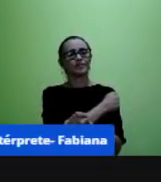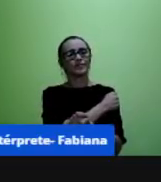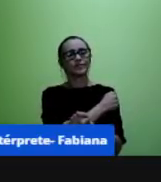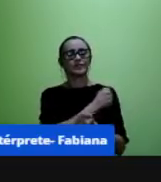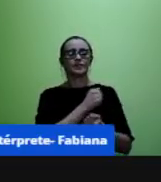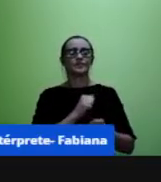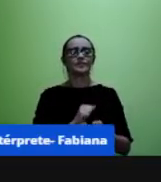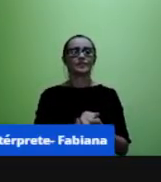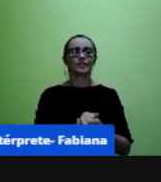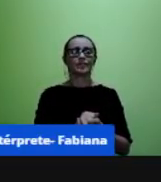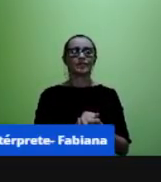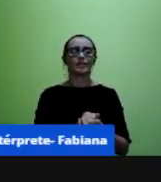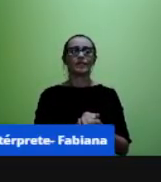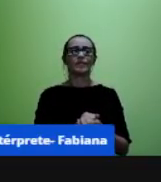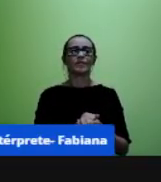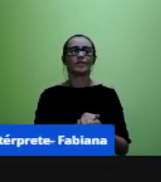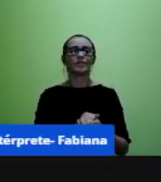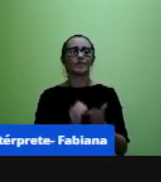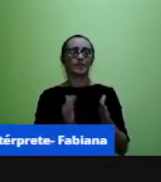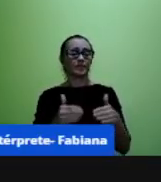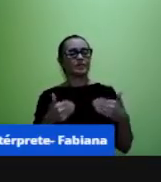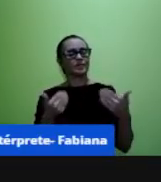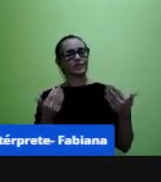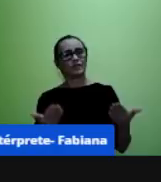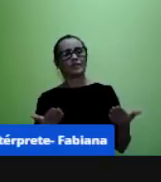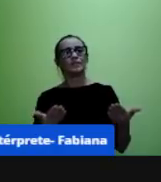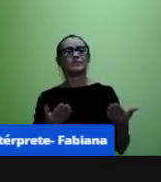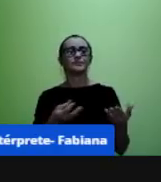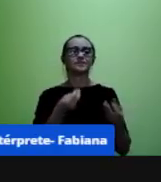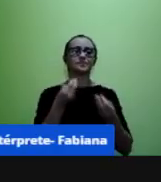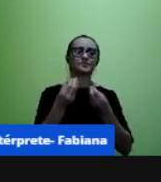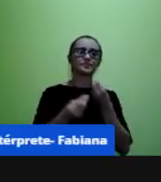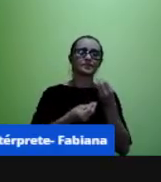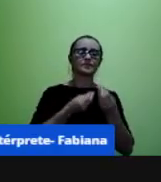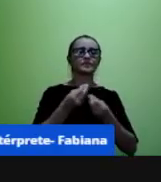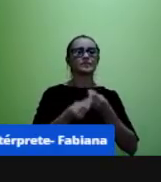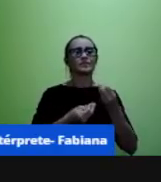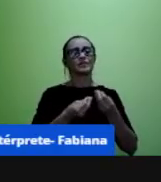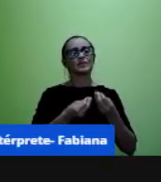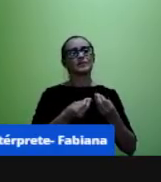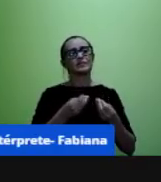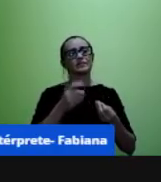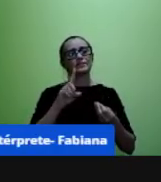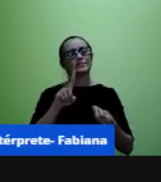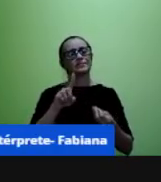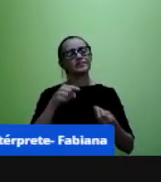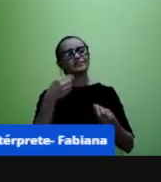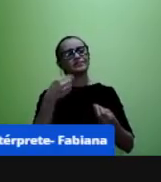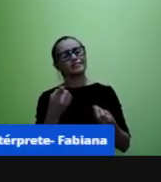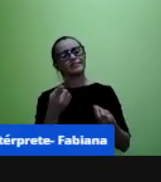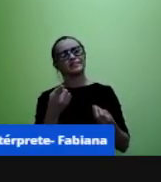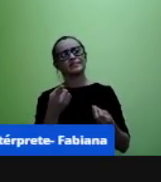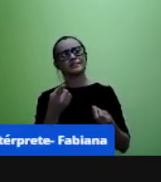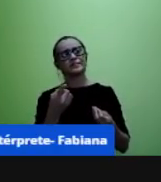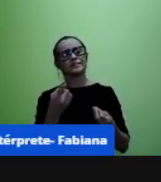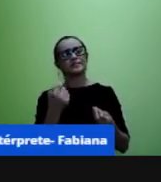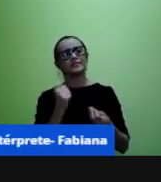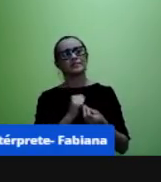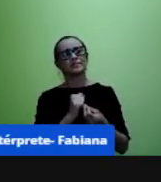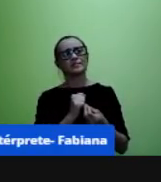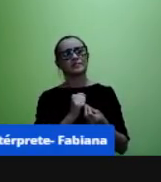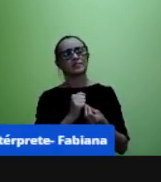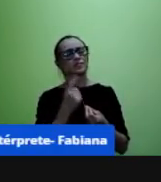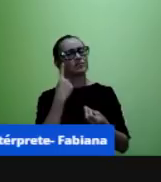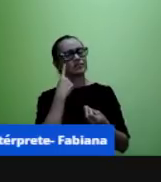realizarem, né? Então, como que vocês depois vão identificar, né, se o aluno conseguiu ou